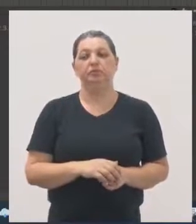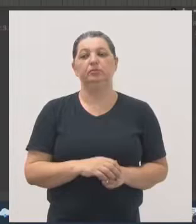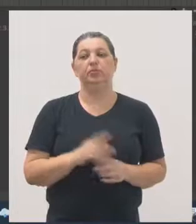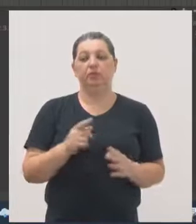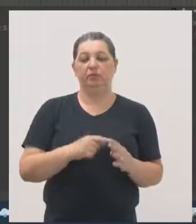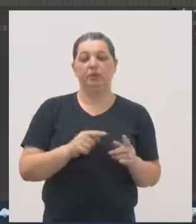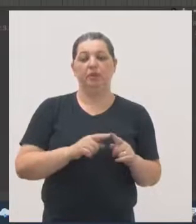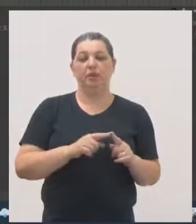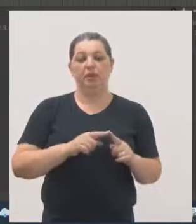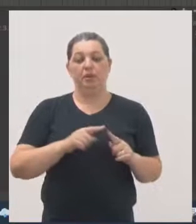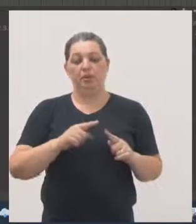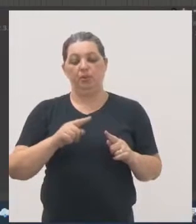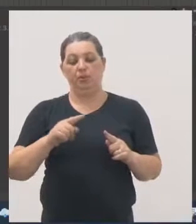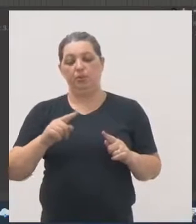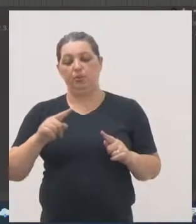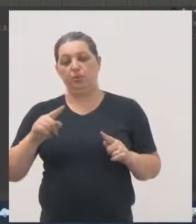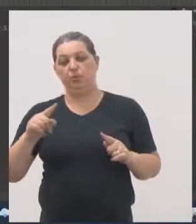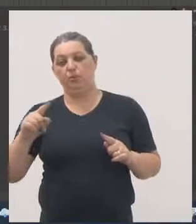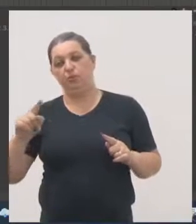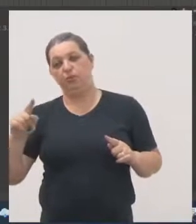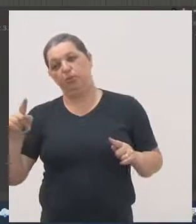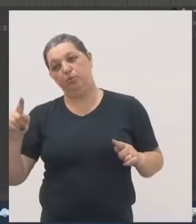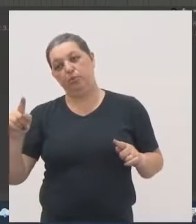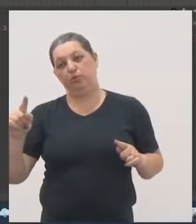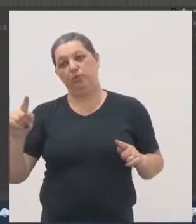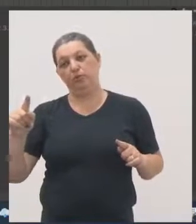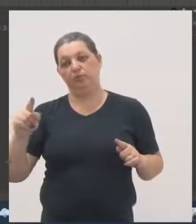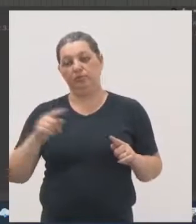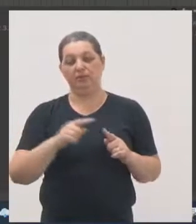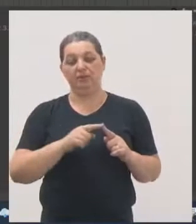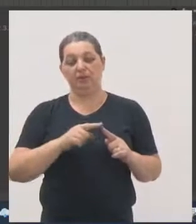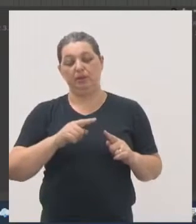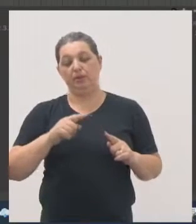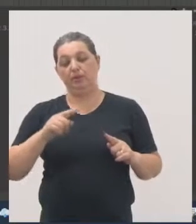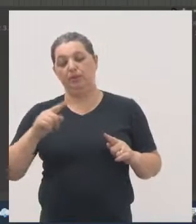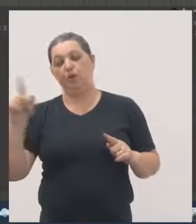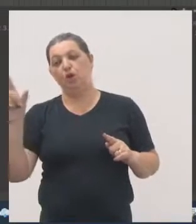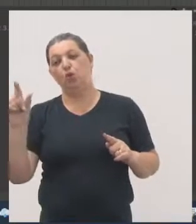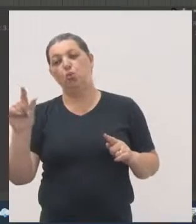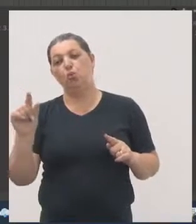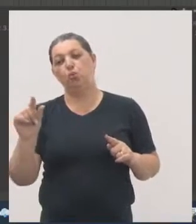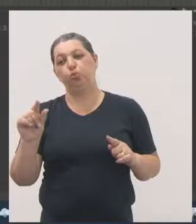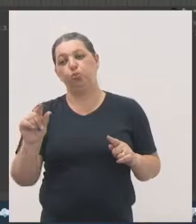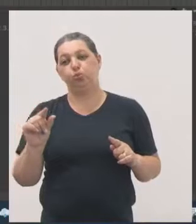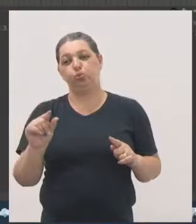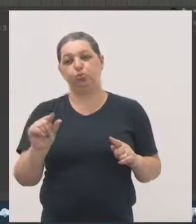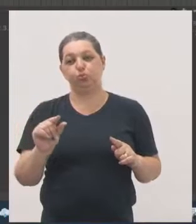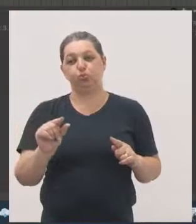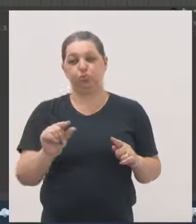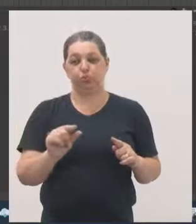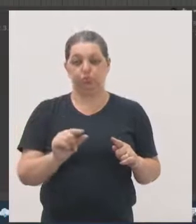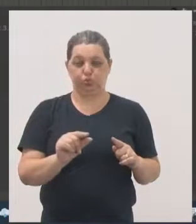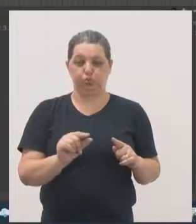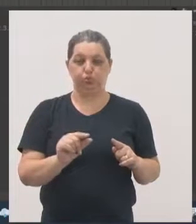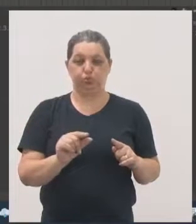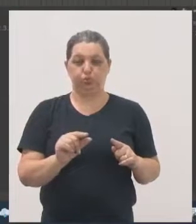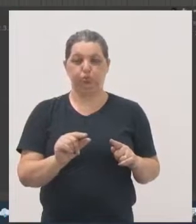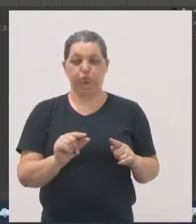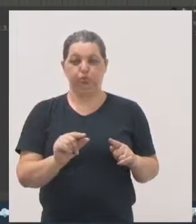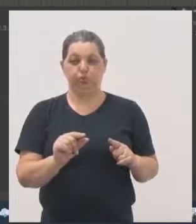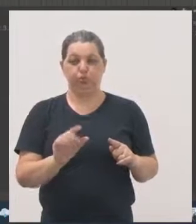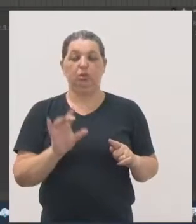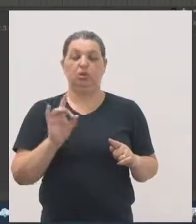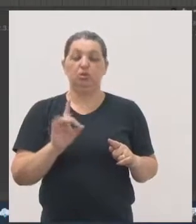diminuindo. Então, a finalidade do tá vendo? Ele vai ficando bem baixo. E ele vai aumentando. Mas aí, nesse caso, ele só